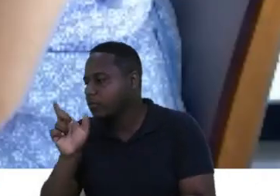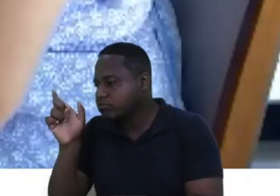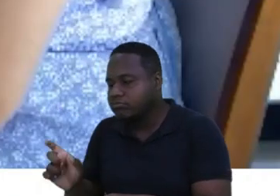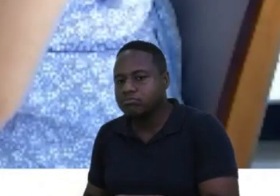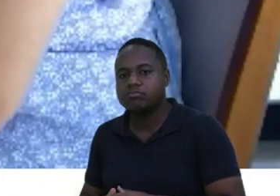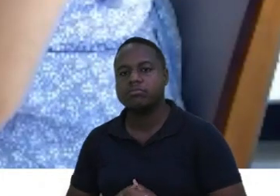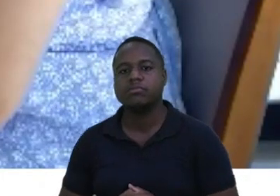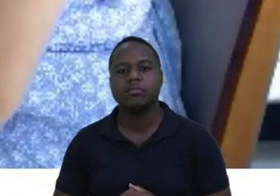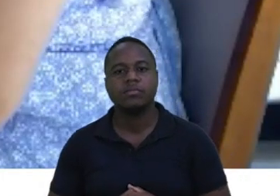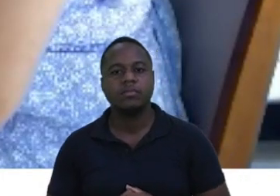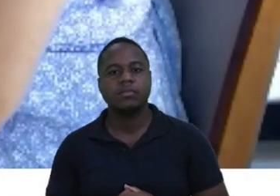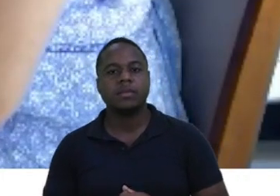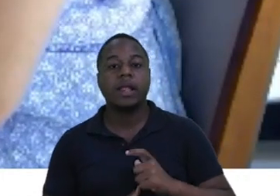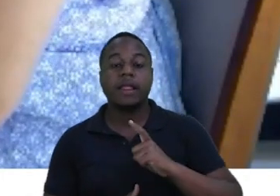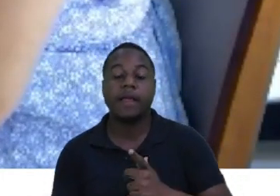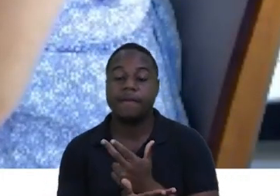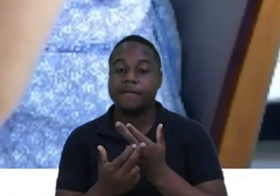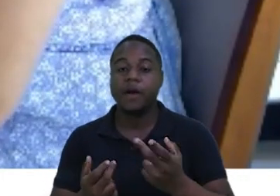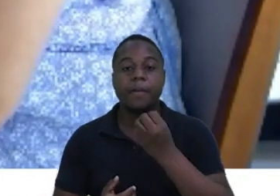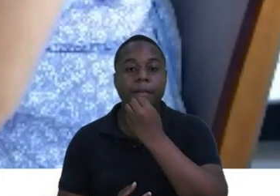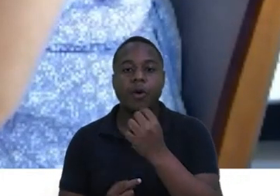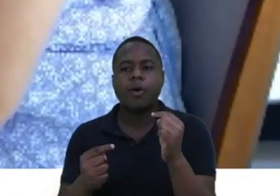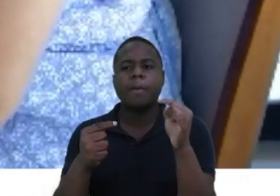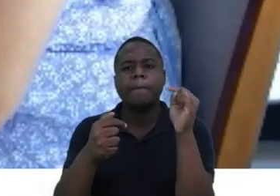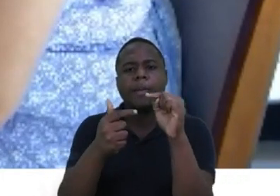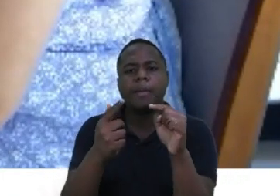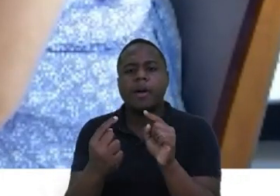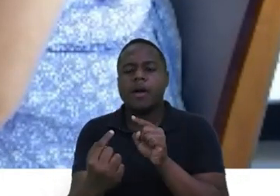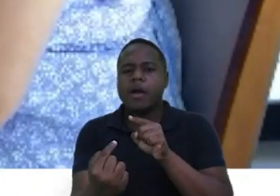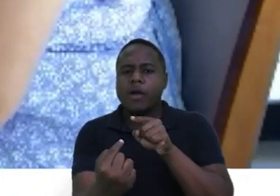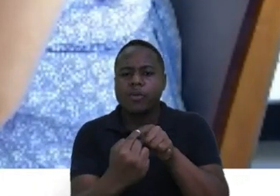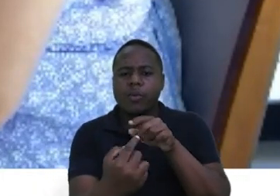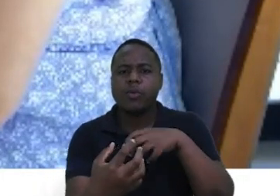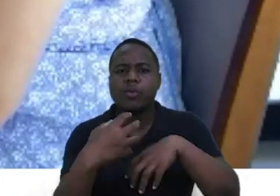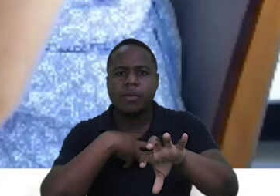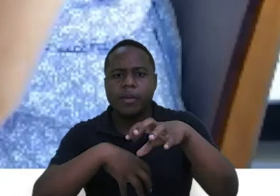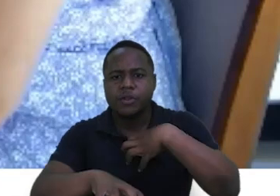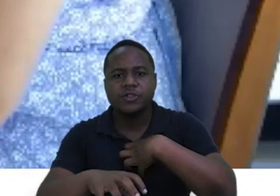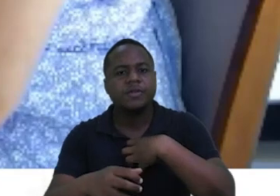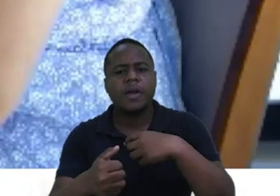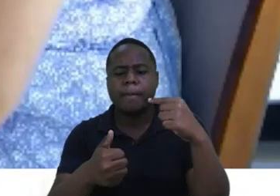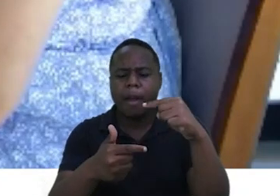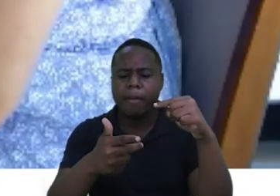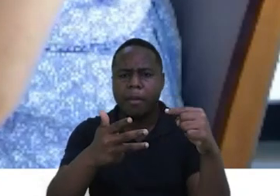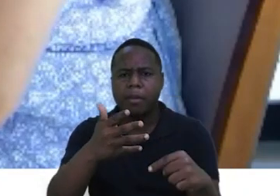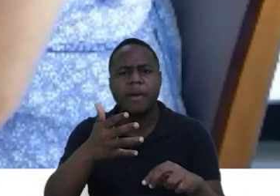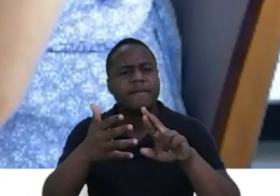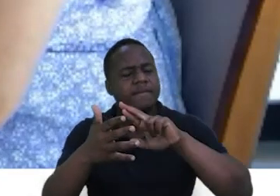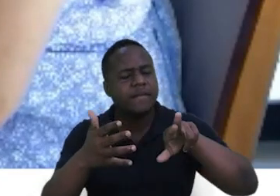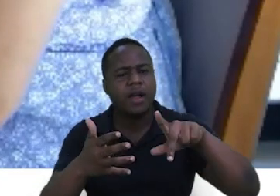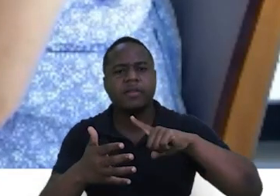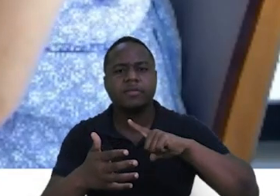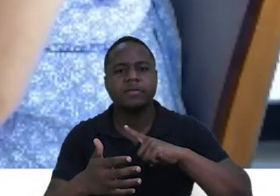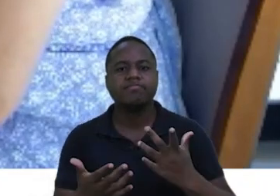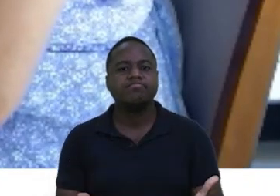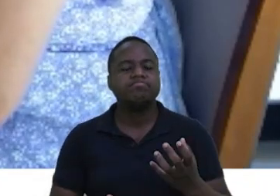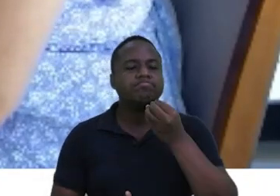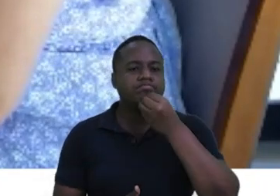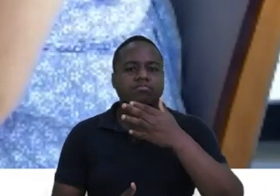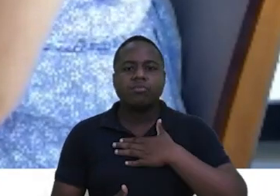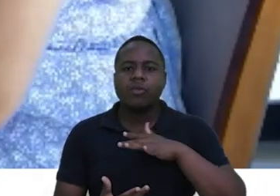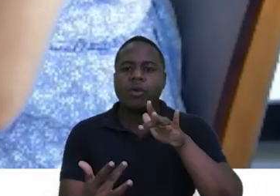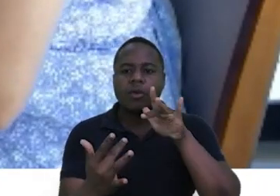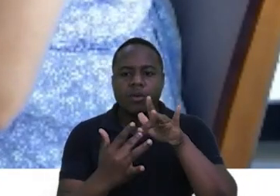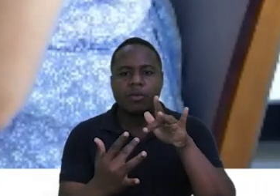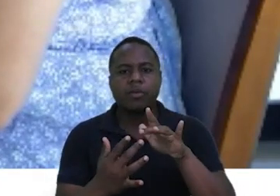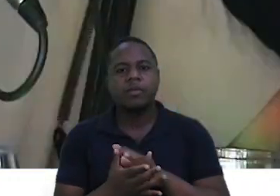E foram muitos pontos de encontro, muitos pontos de reconhecimento, muitos pontos de aprendizado. Então, foi algo que fez muito sentido. A gente